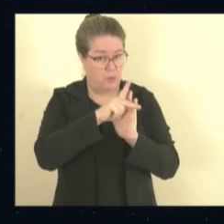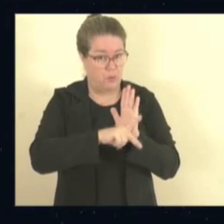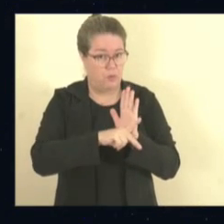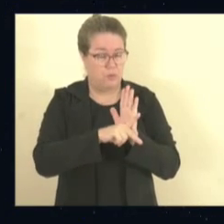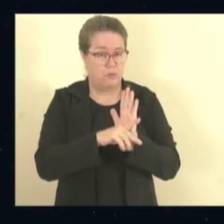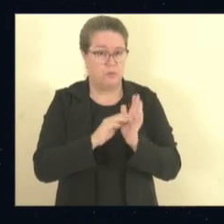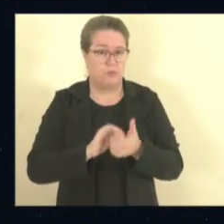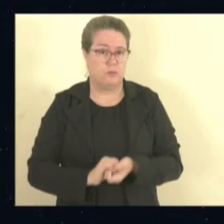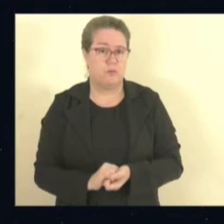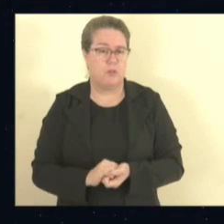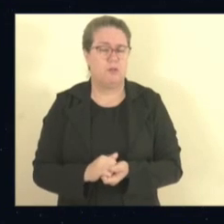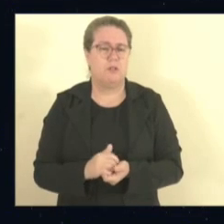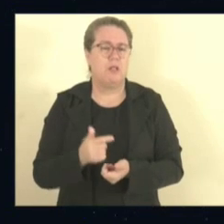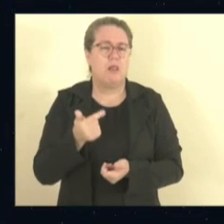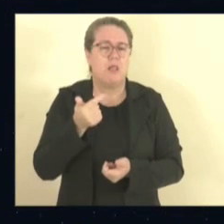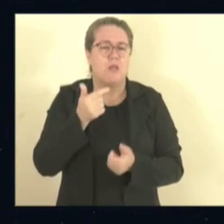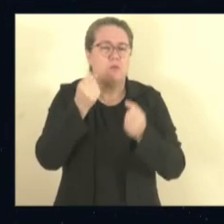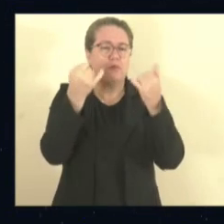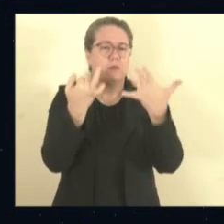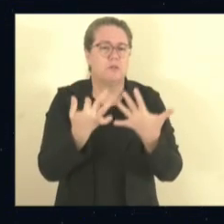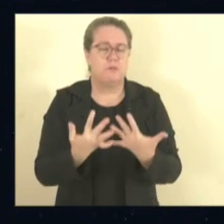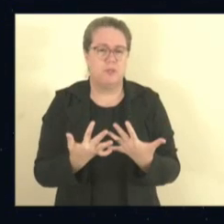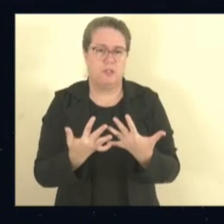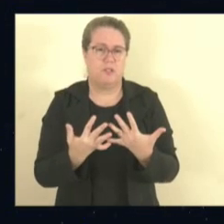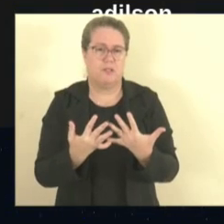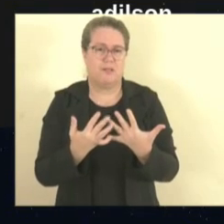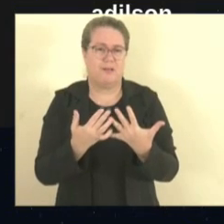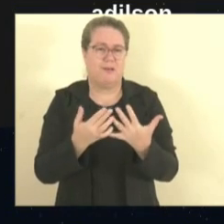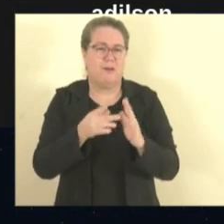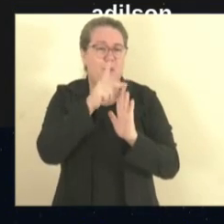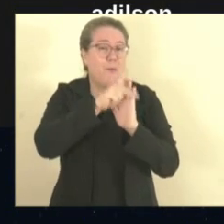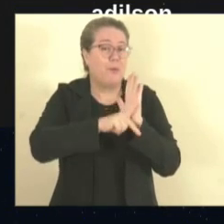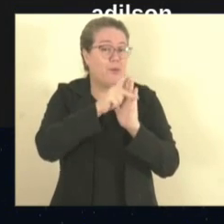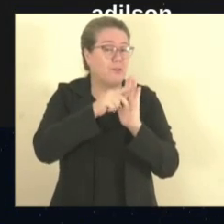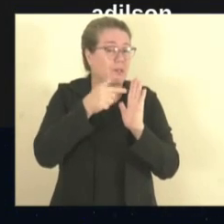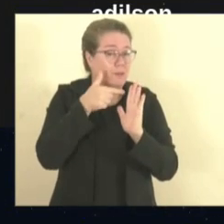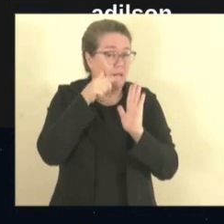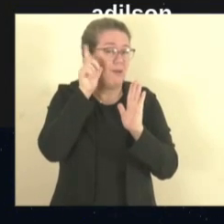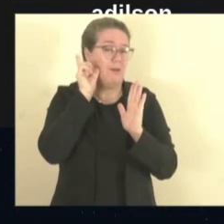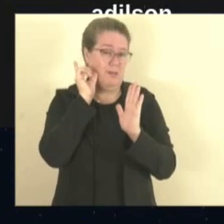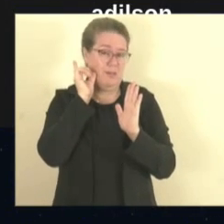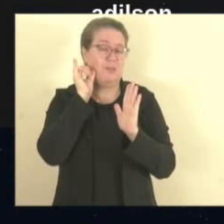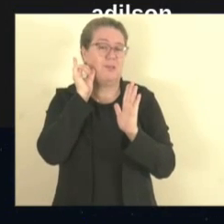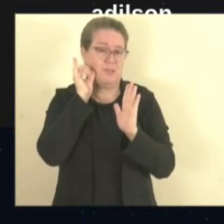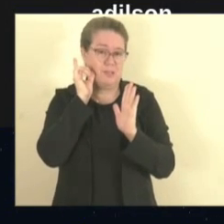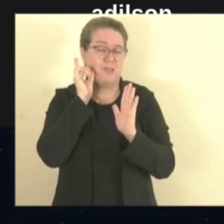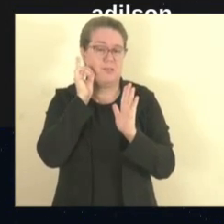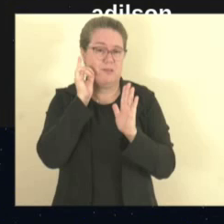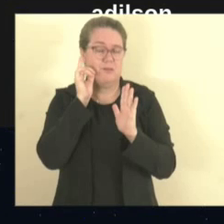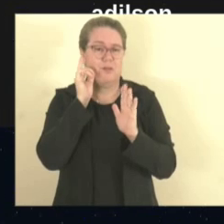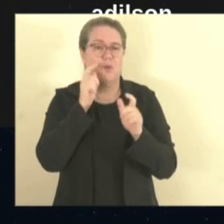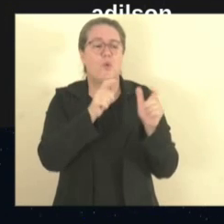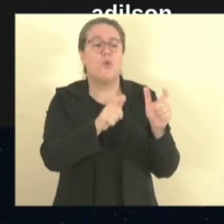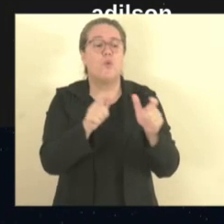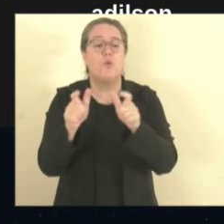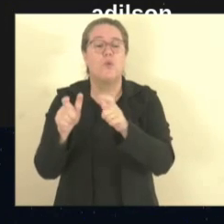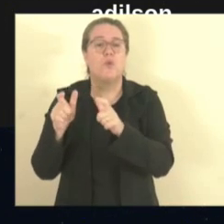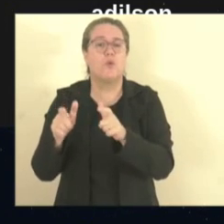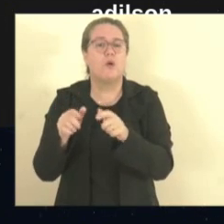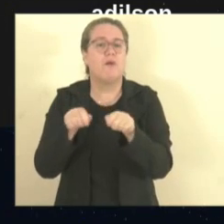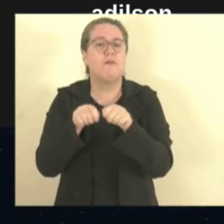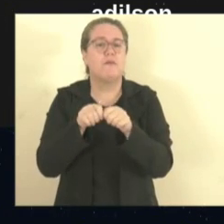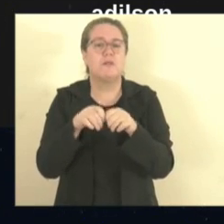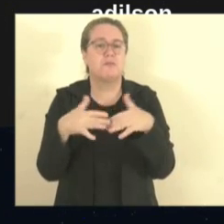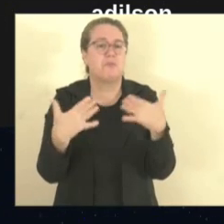não especifica os pré-projetos dos contornos previstos para ser executado dentro desse projeto de